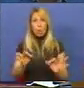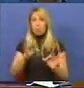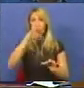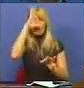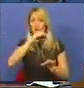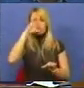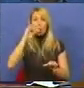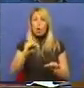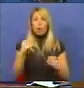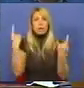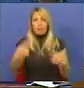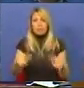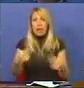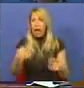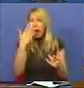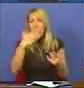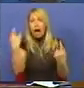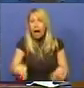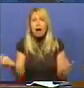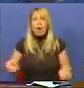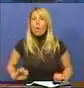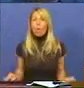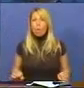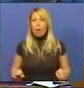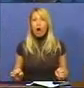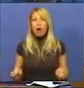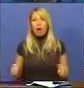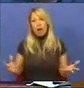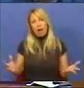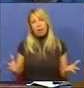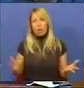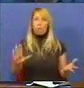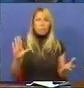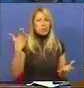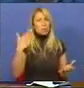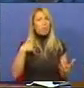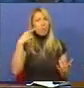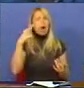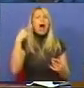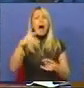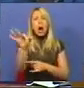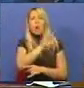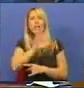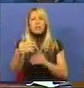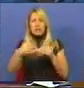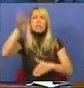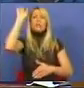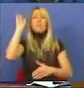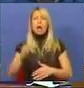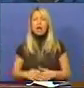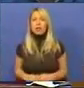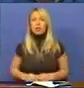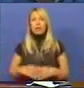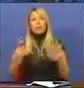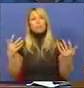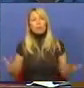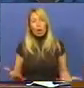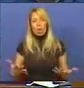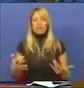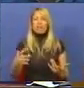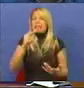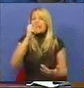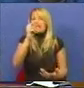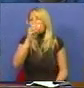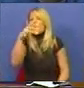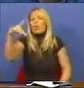de grande precariedade e, sobretudo, há 400 a mais. E, sobretudo, há 400 a mais. Agora, o Sr. Deputado sabe, 380 e